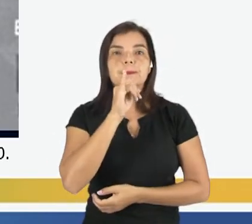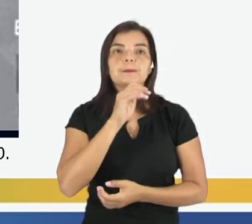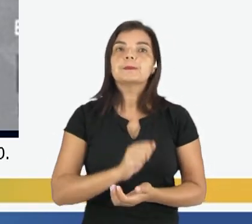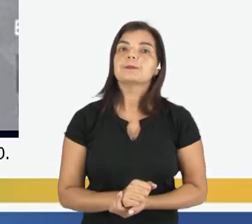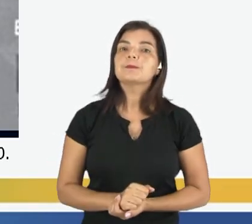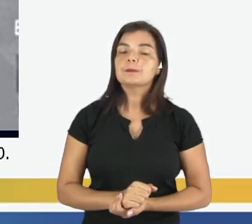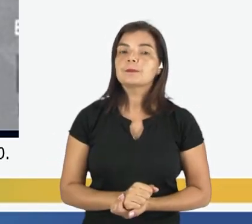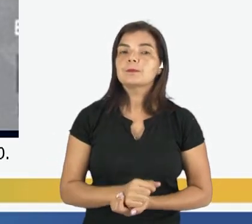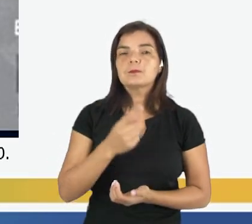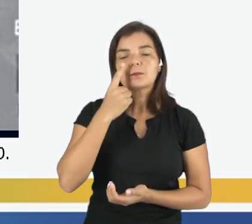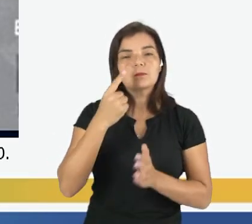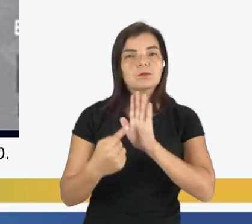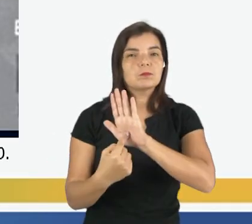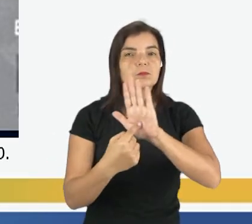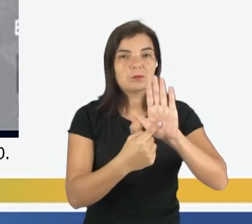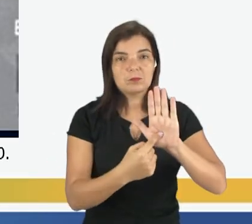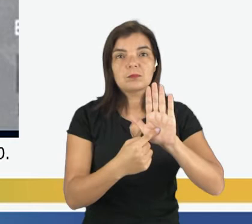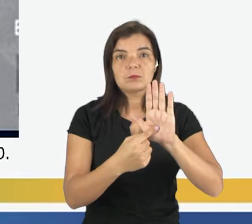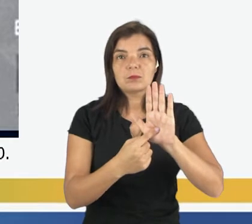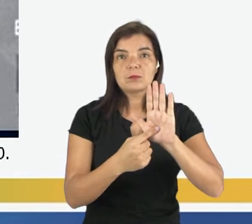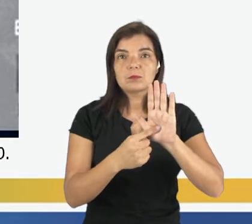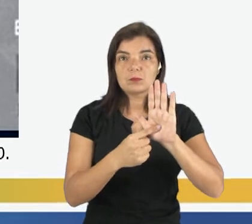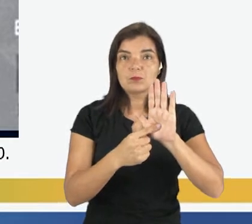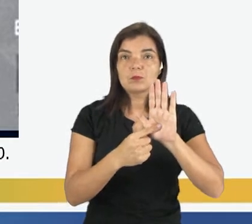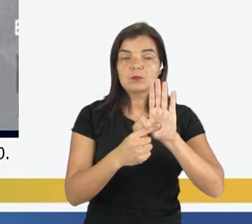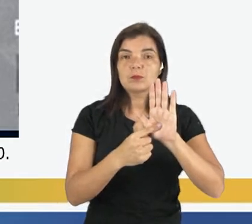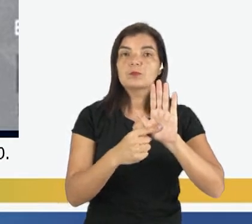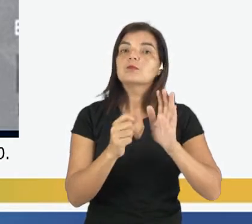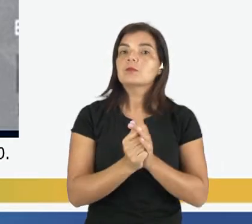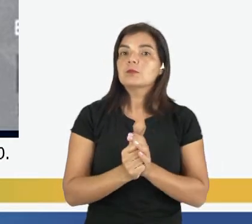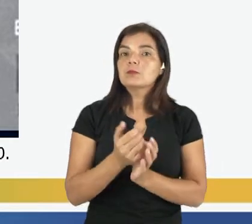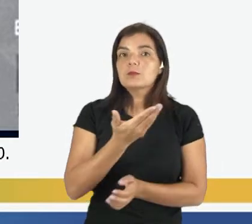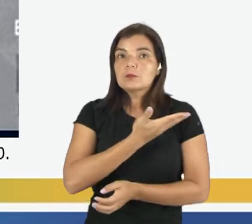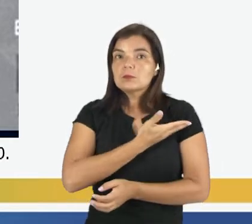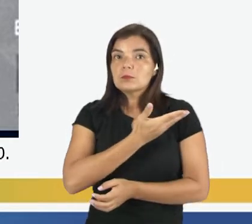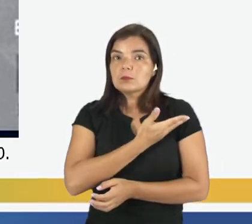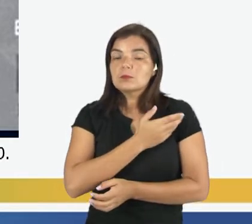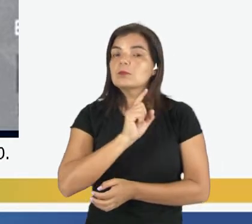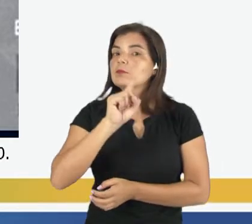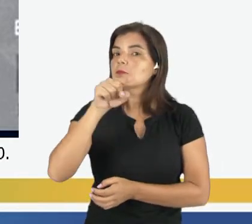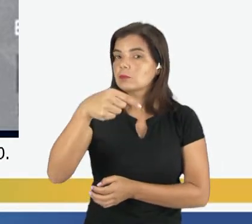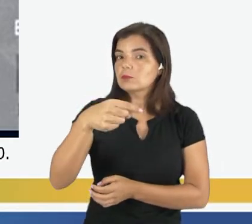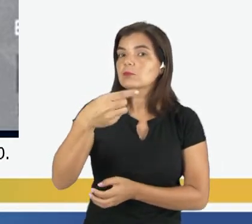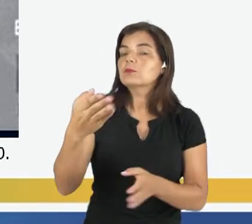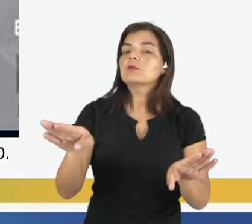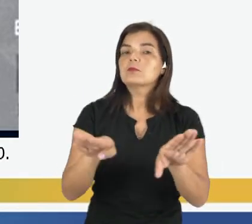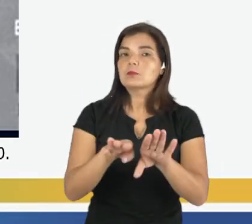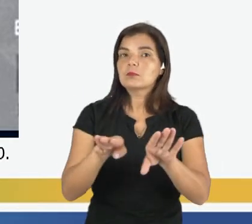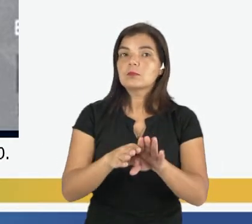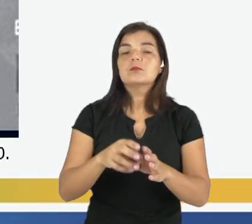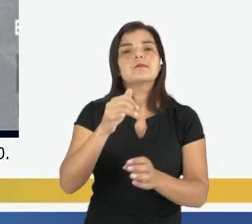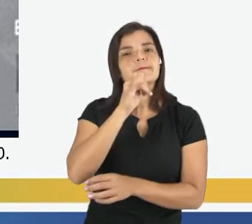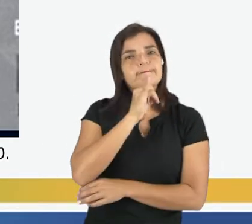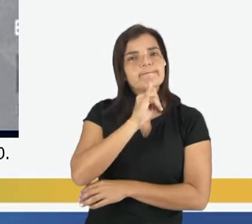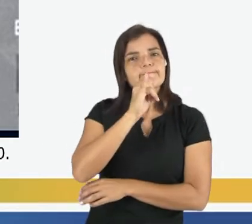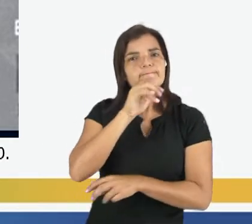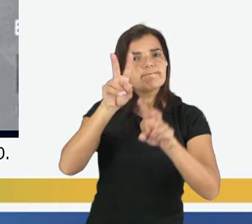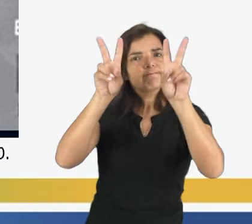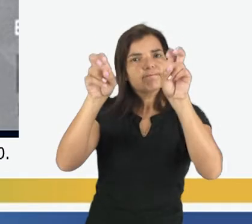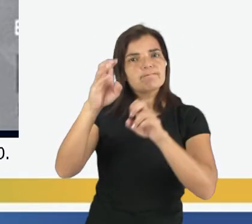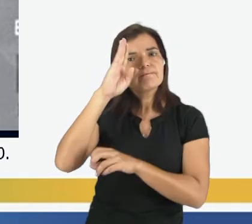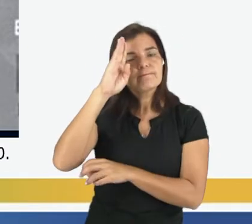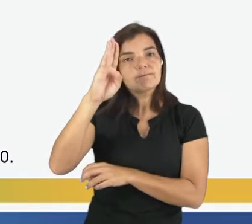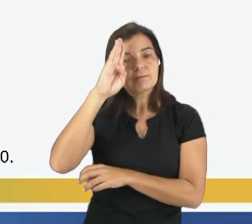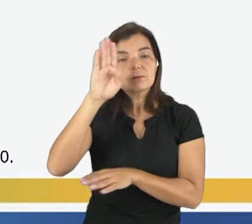ó. Como está em destaque a parte amarelo, que é o subtítulo. Amizade pós-moderna. Ok? Esse é um exemplo de título principal